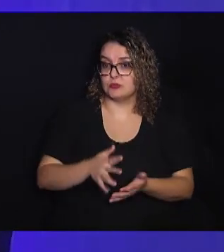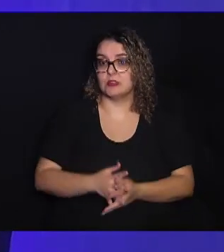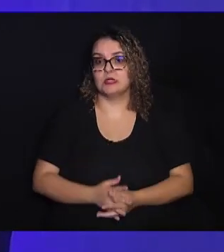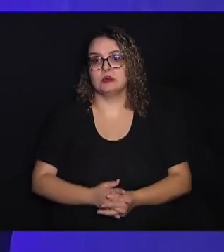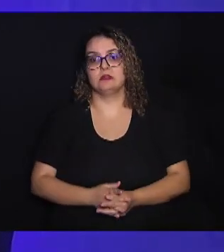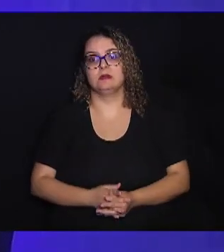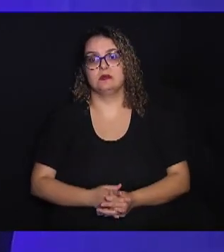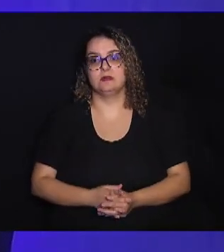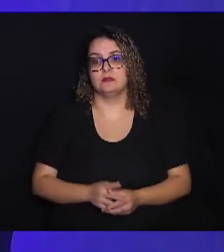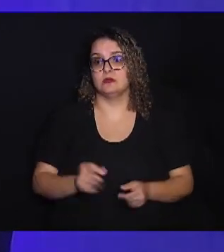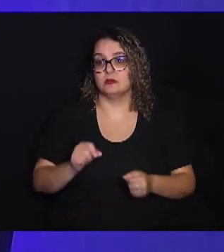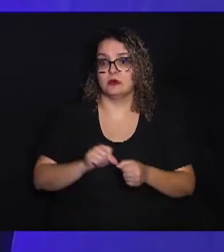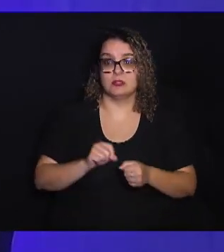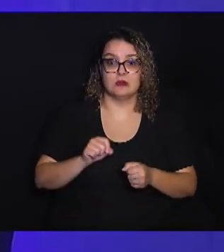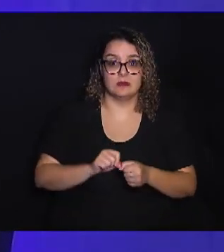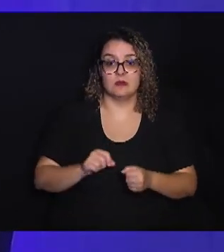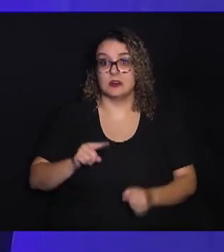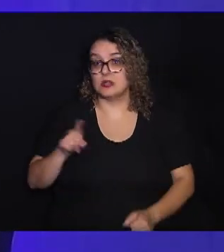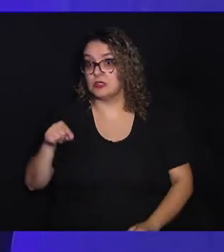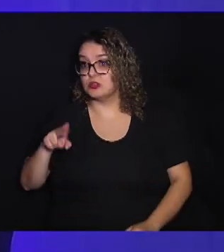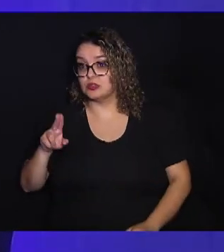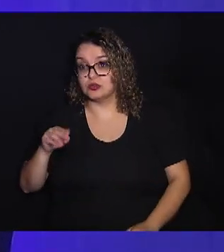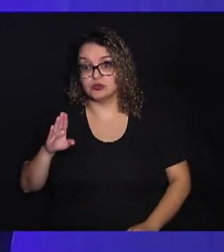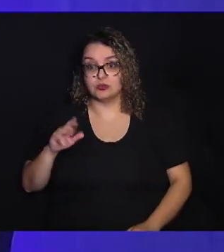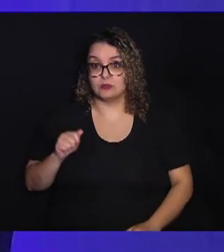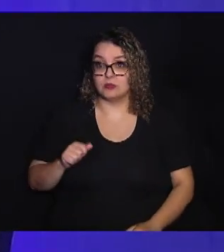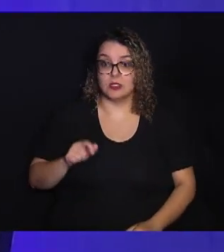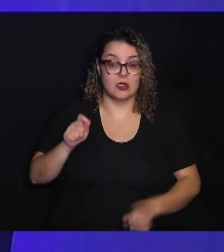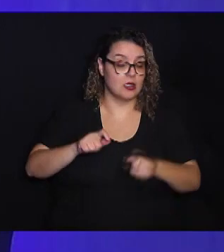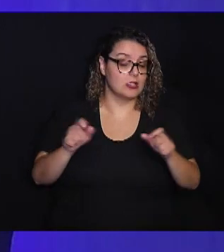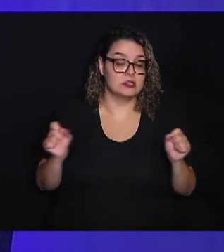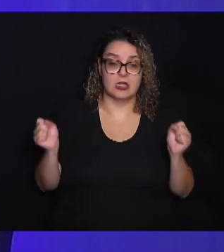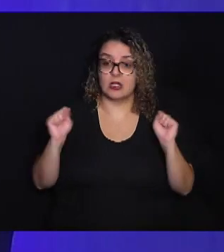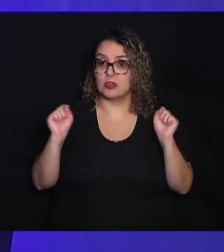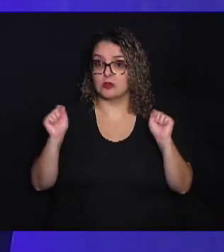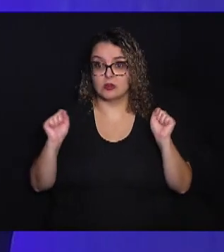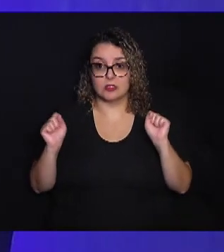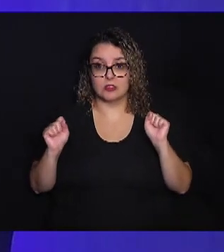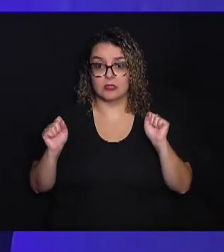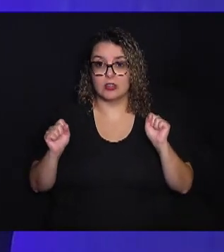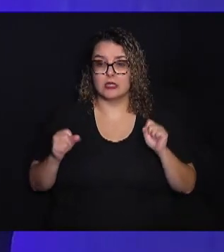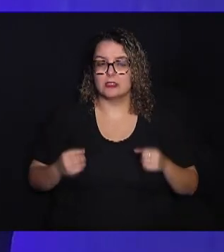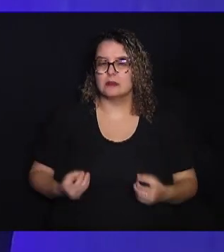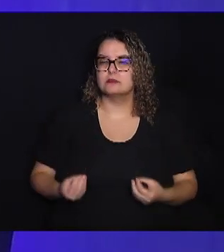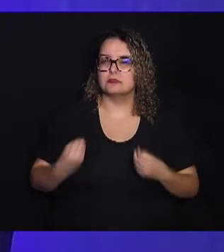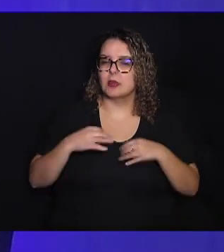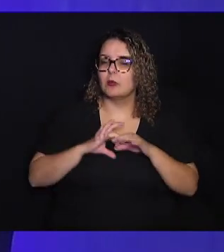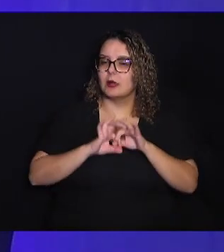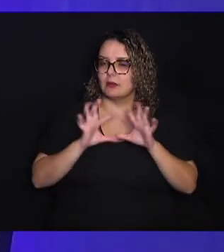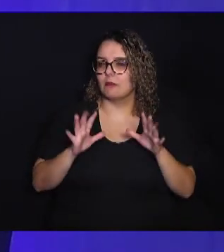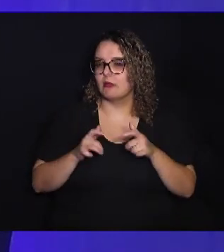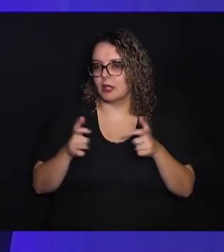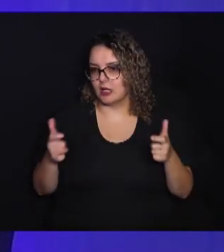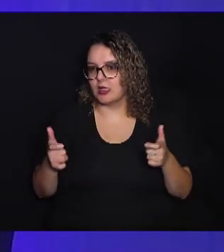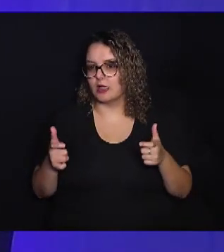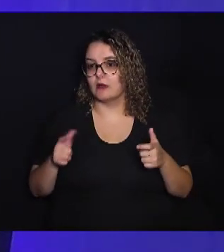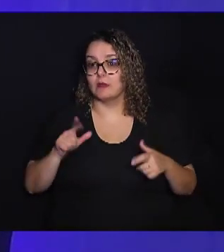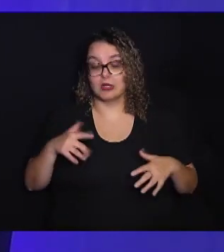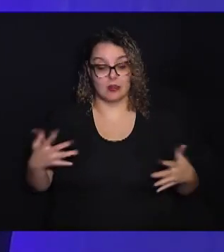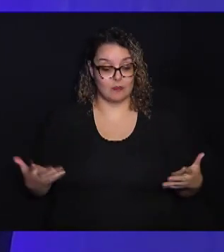fazer zumba e etc., eles estão adorando. Eu acho que isso traz uma liberdade para eles, sabe? Essa